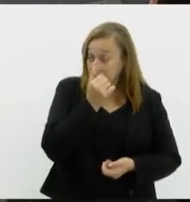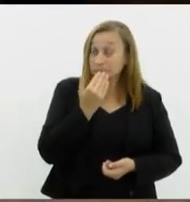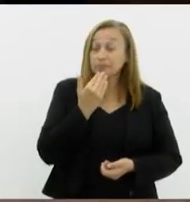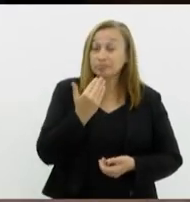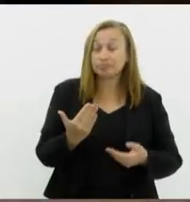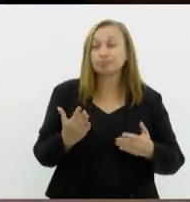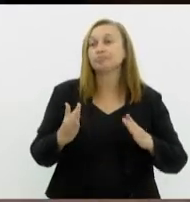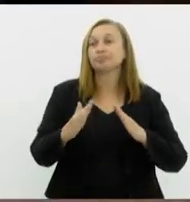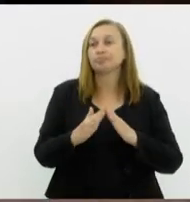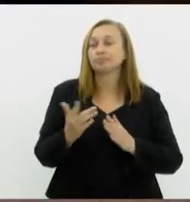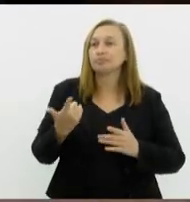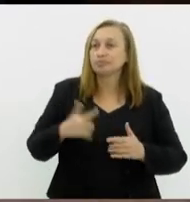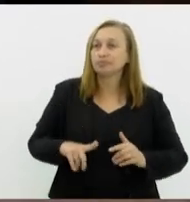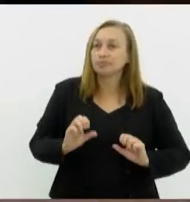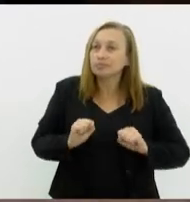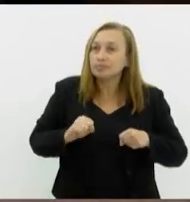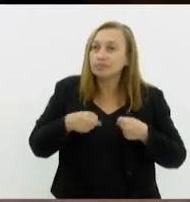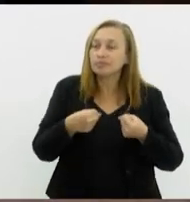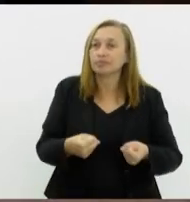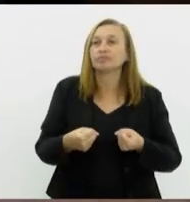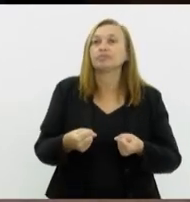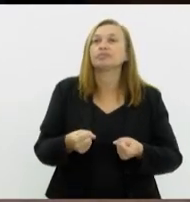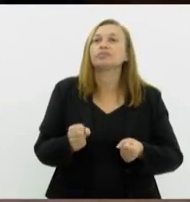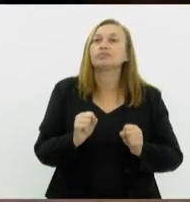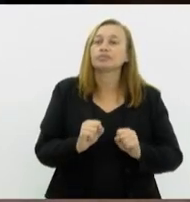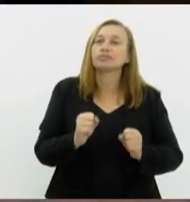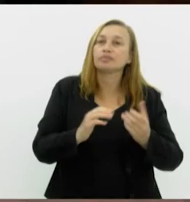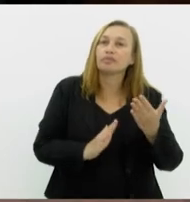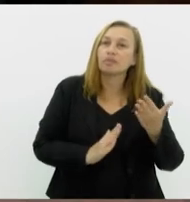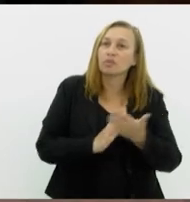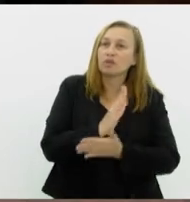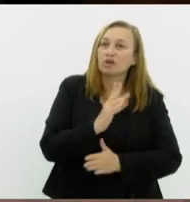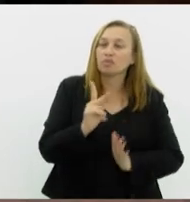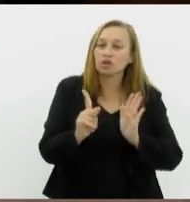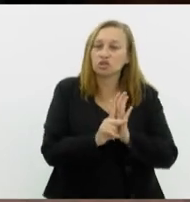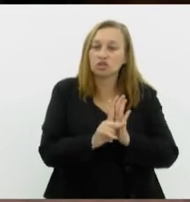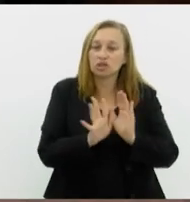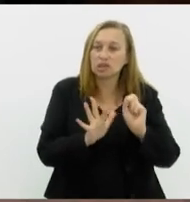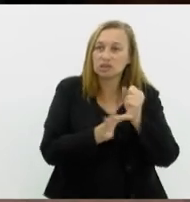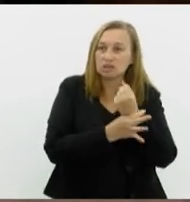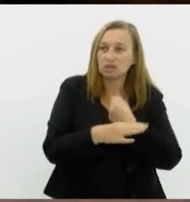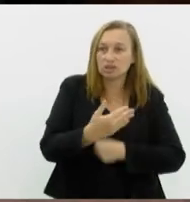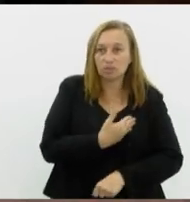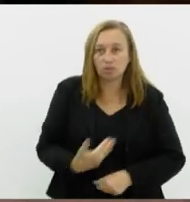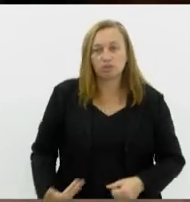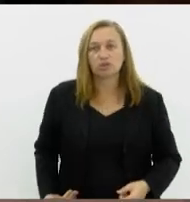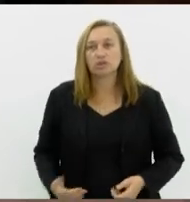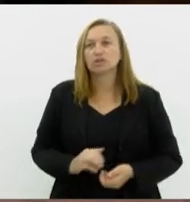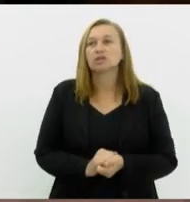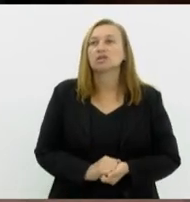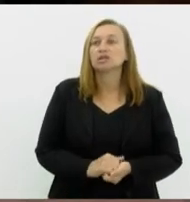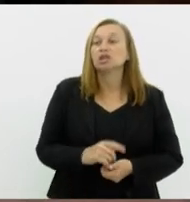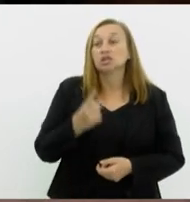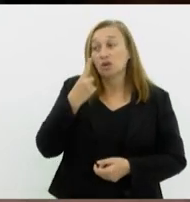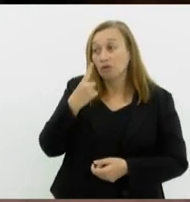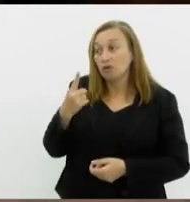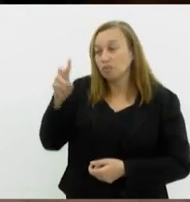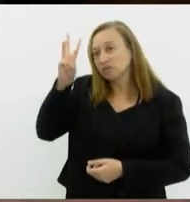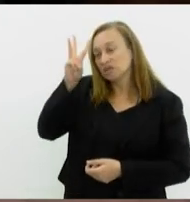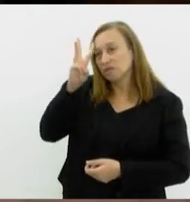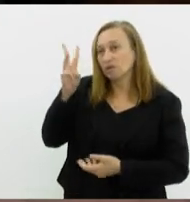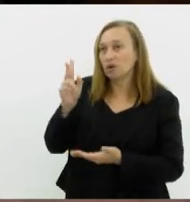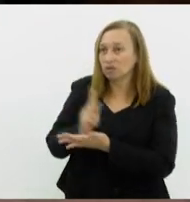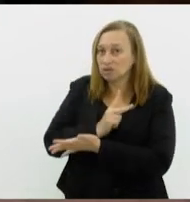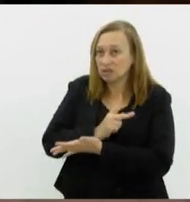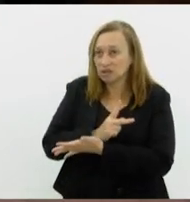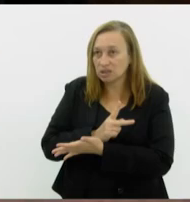que não meça esforços para que a gente possa aprovar projetos voltados à segurança pública. A gente viu terça-feira o que aconteceu